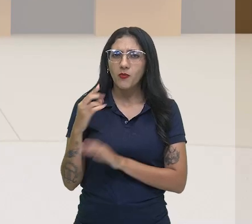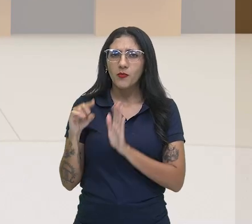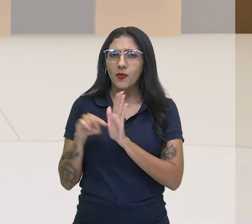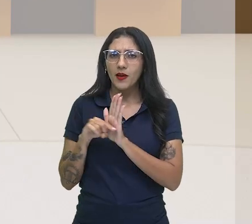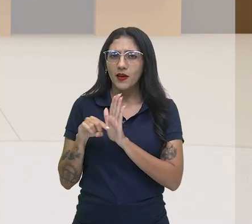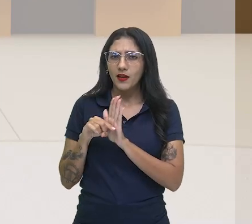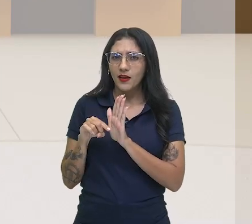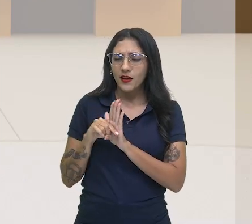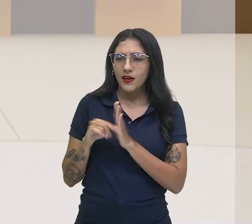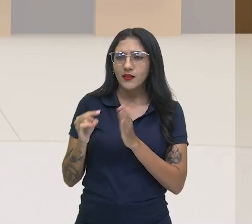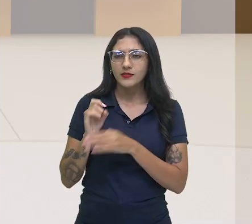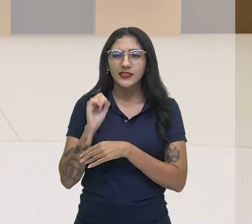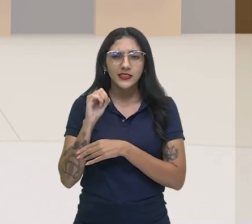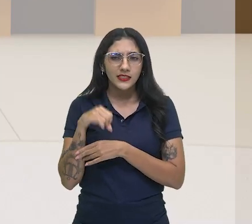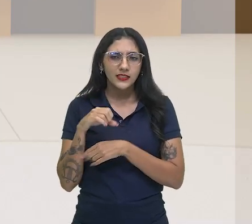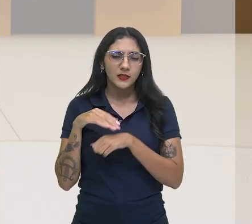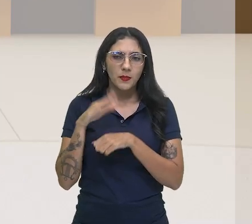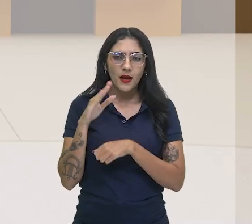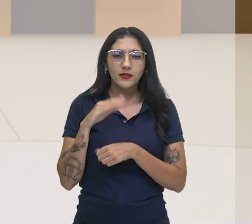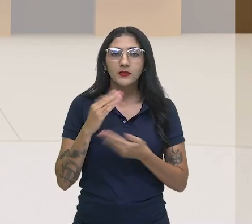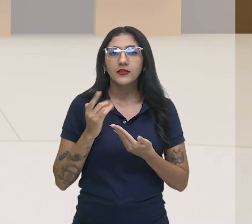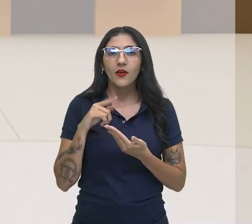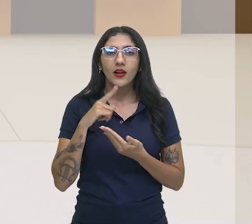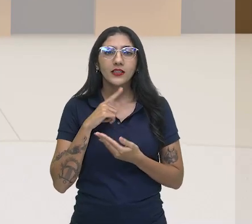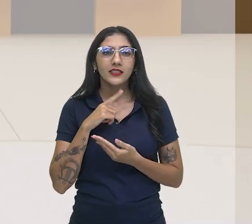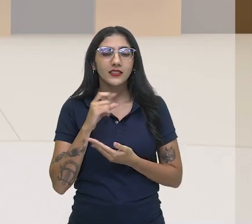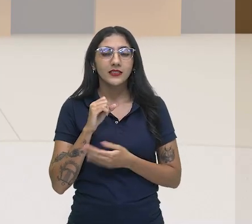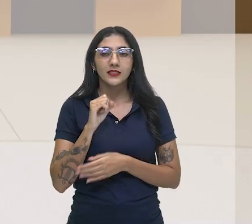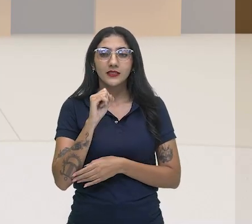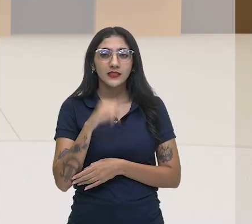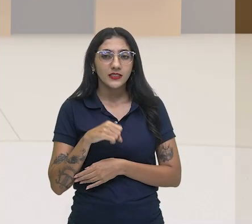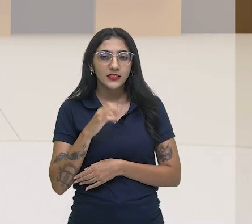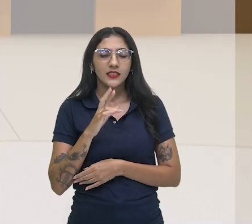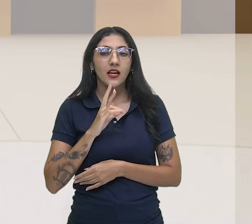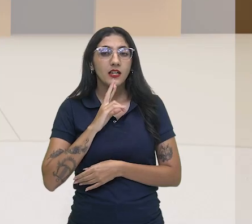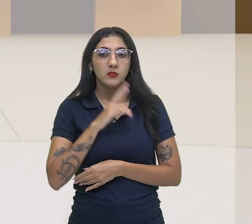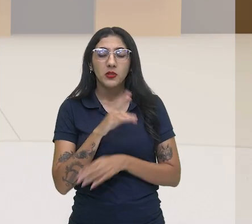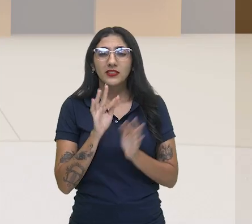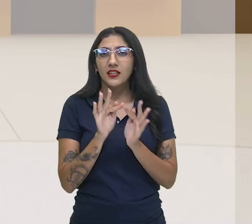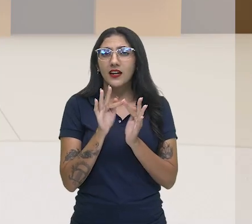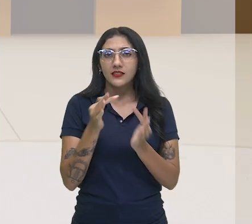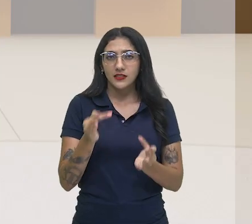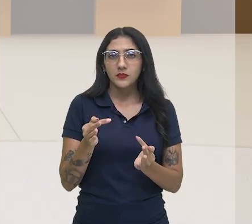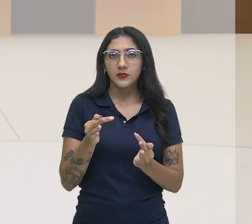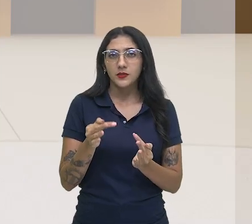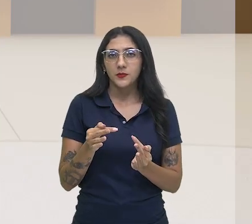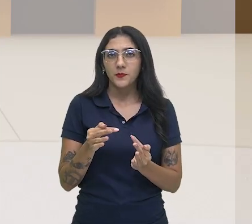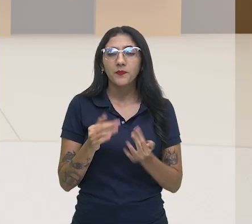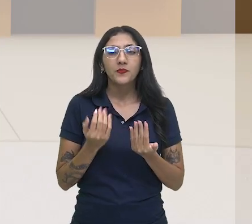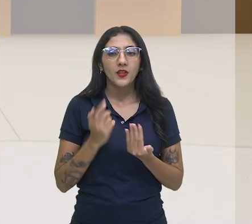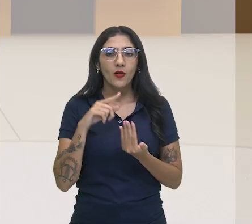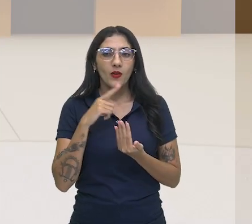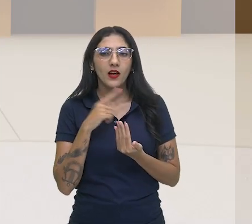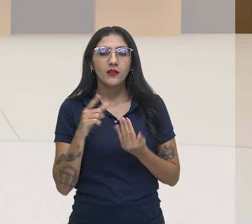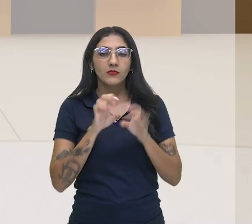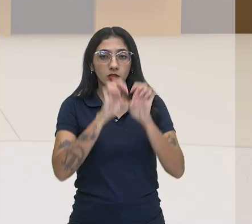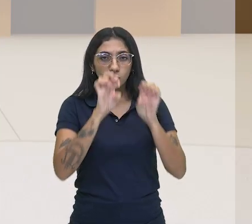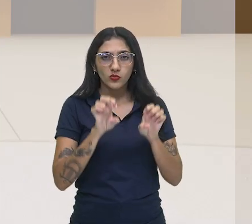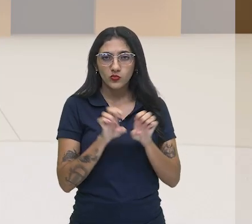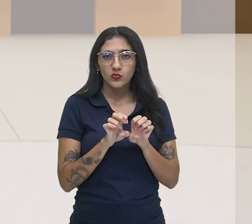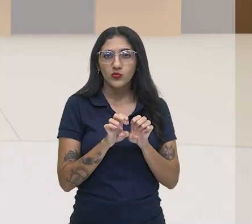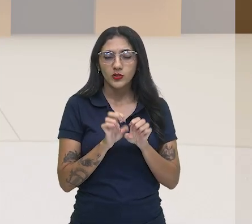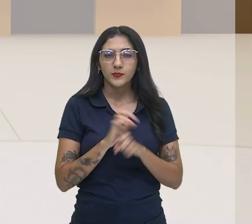Sim, mais. Mais, pronto. Então, ela está dando respostas específicas e simples. Essa é a entrevista estruturada, tá